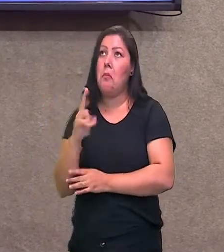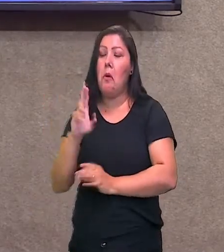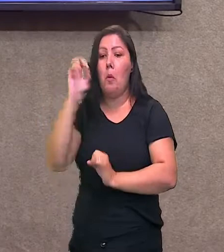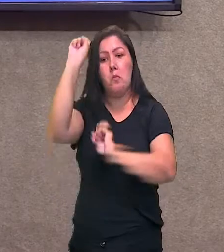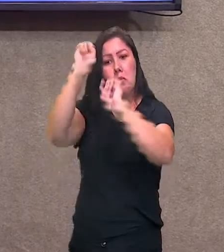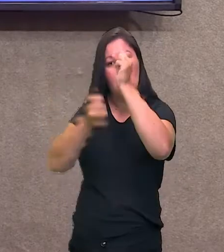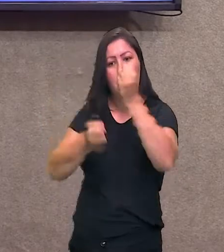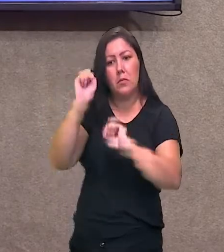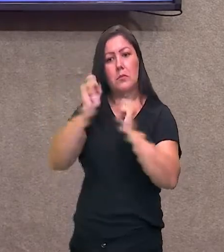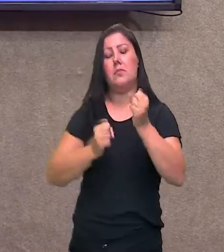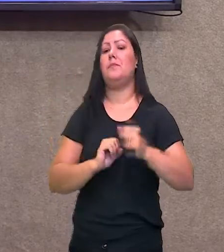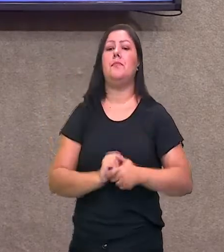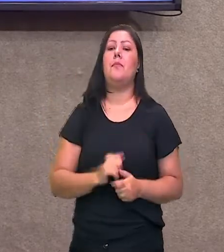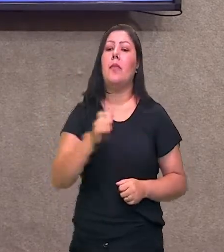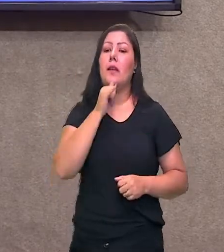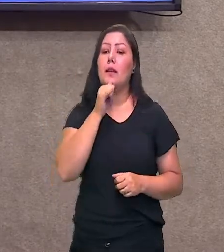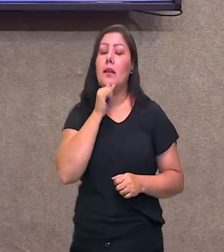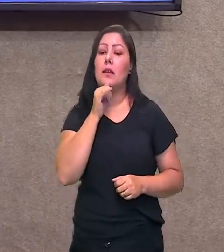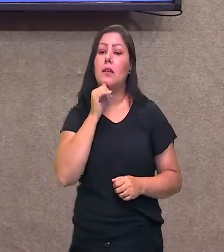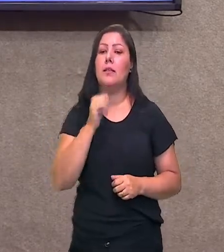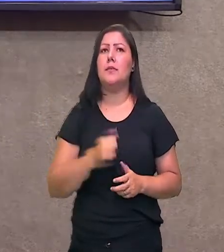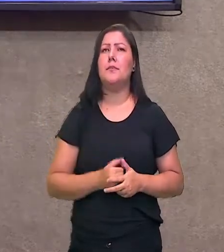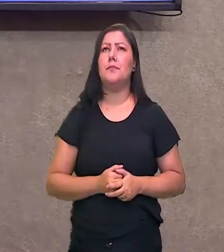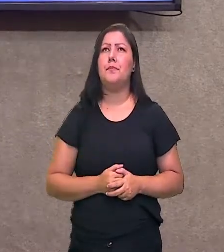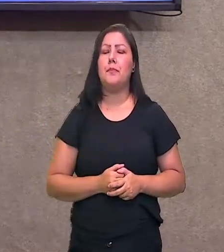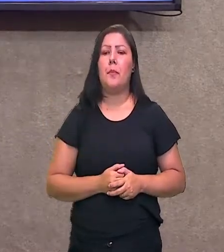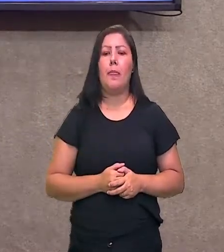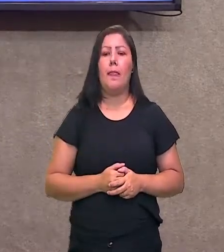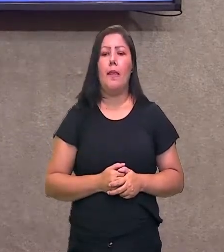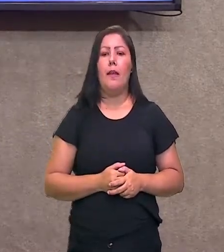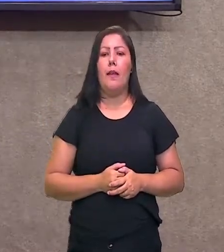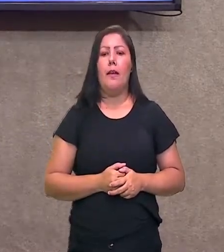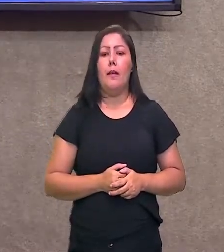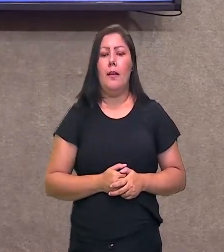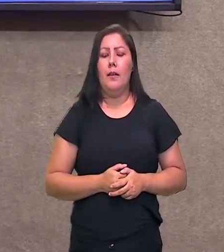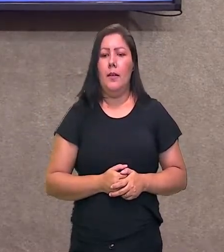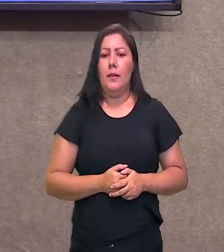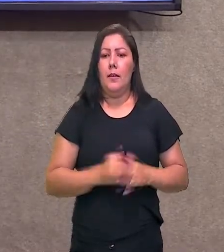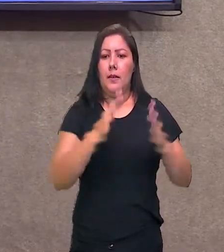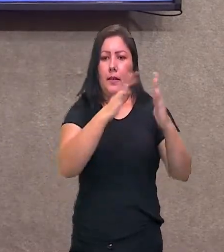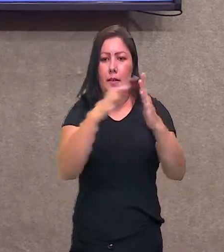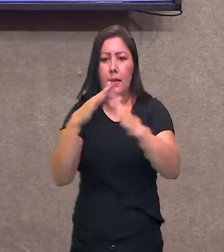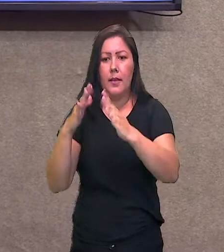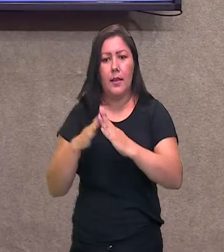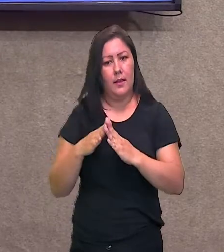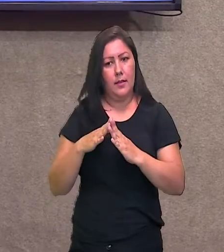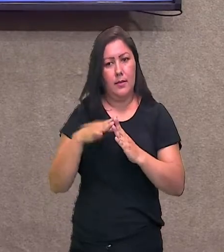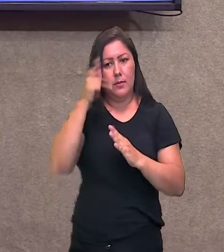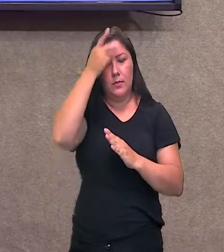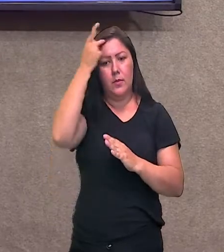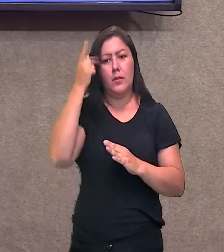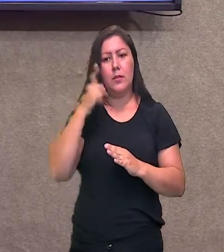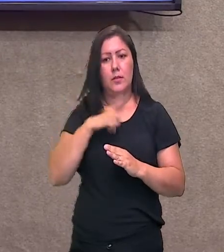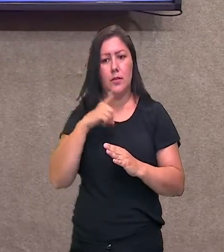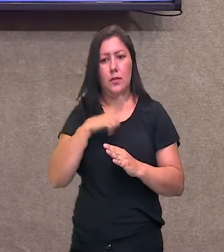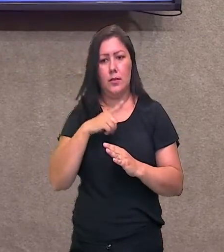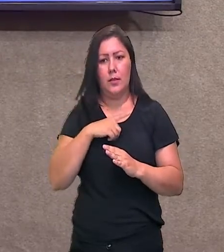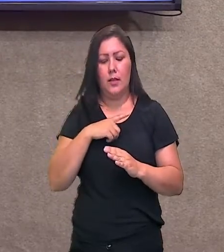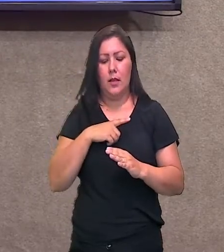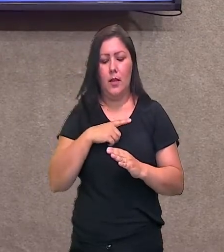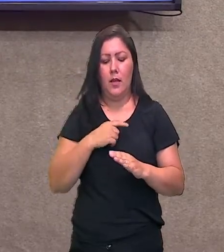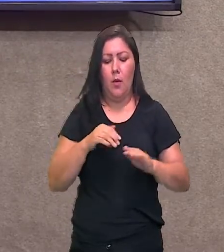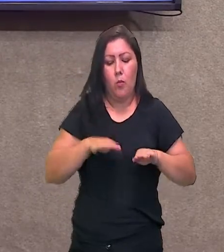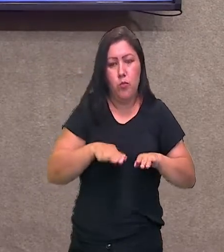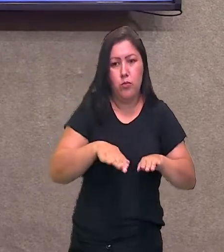nessa pandemia, muitas pessoas em casa têm uma máquina, sabe costurar, está fazendo a máscara